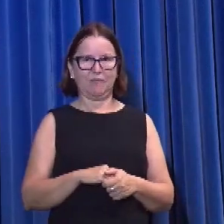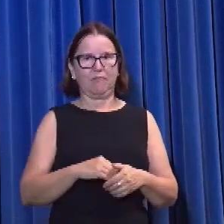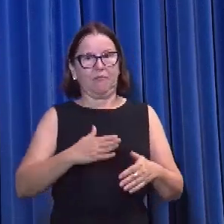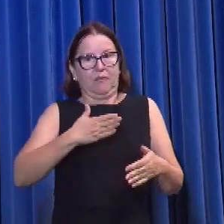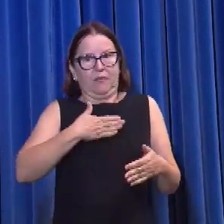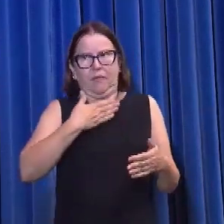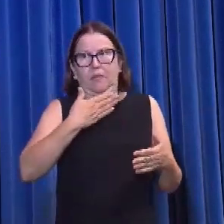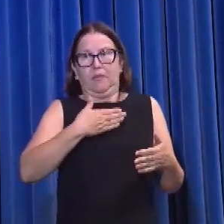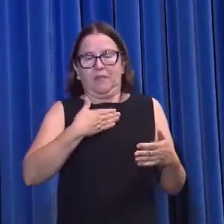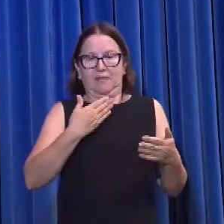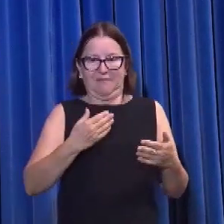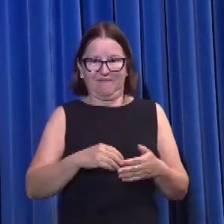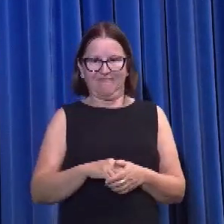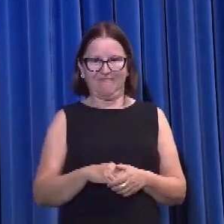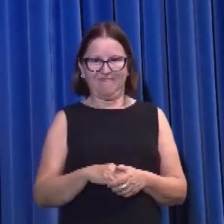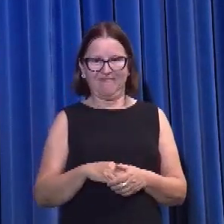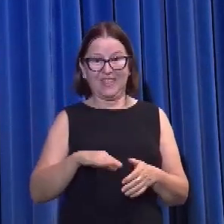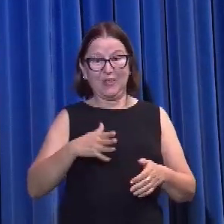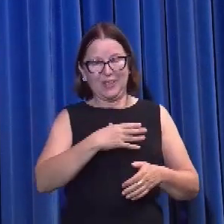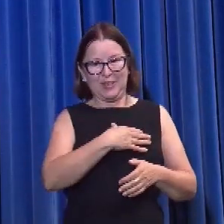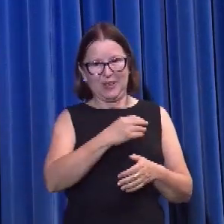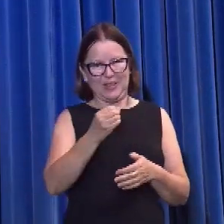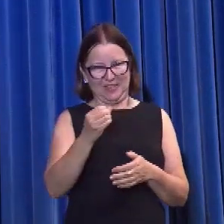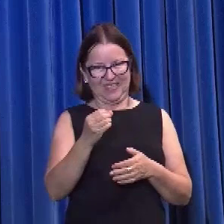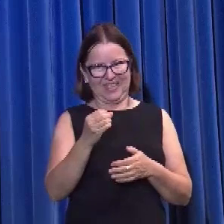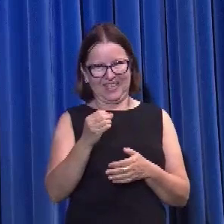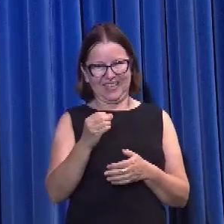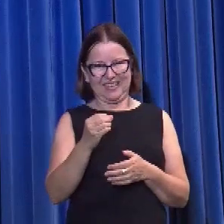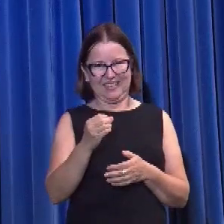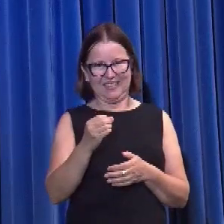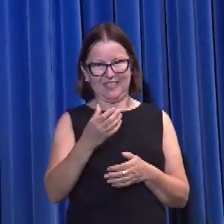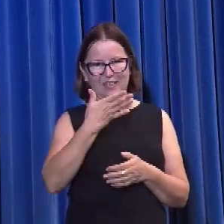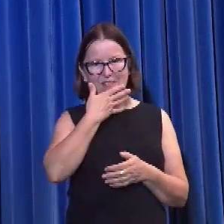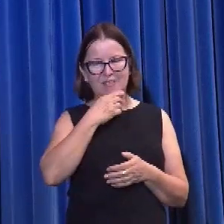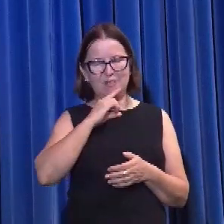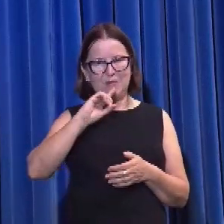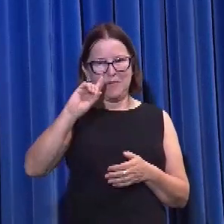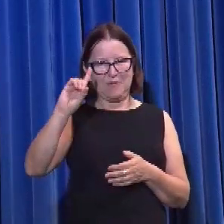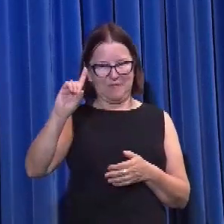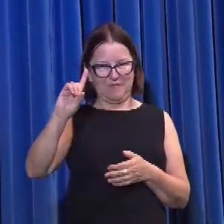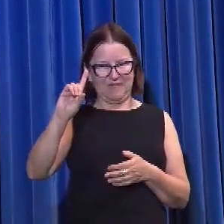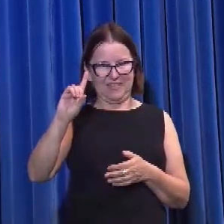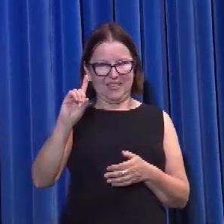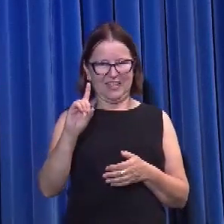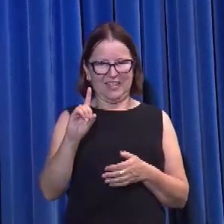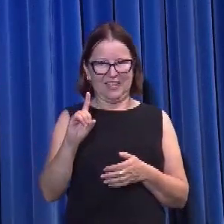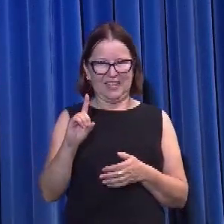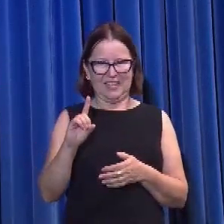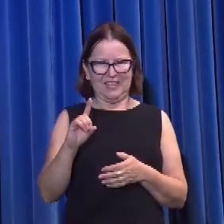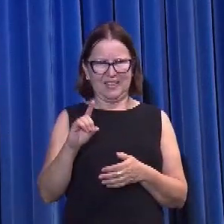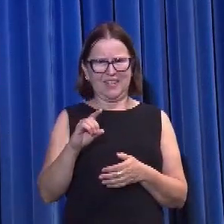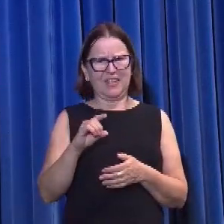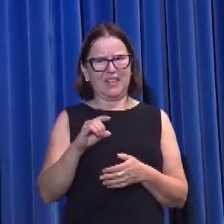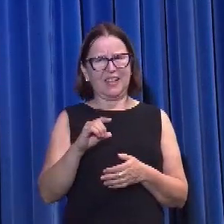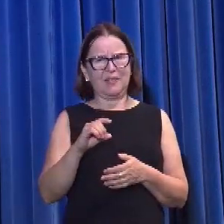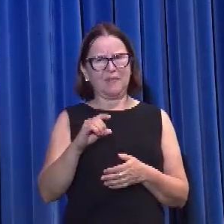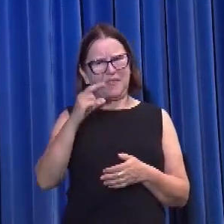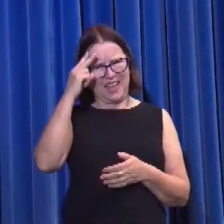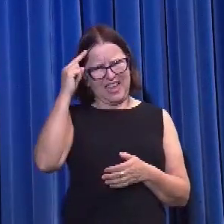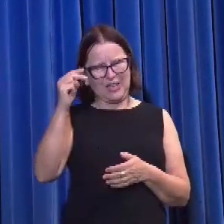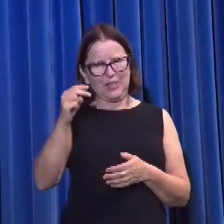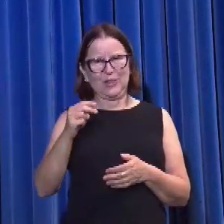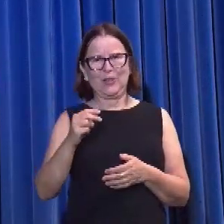Surpreendente. Quando o filho do pai bondoso, o chamado filho pródigo, foi embora, ele deu,